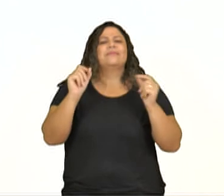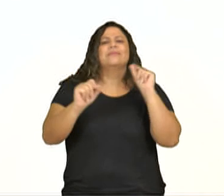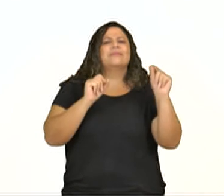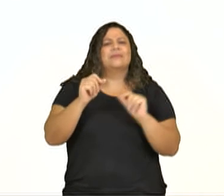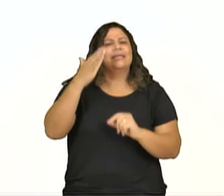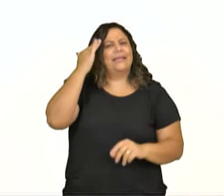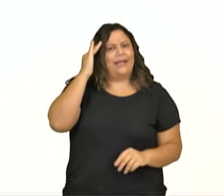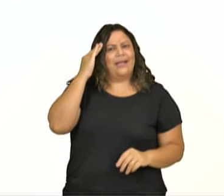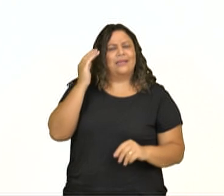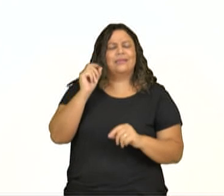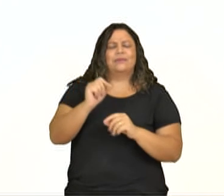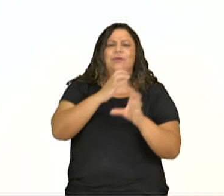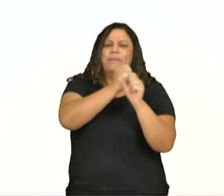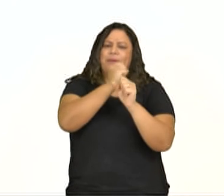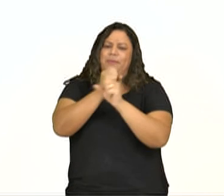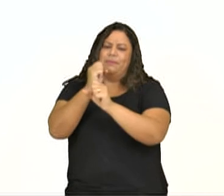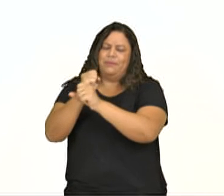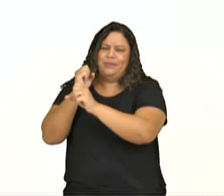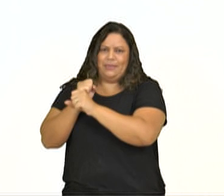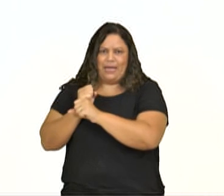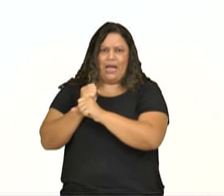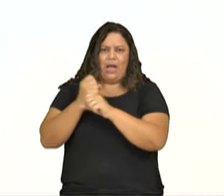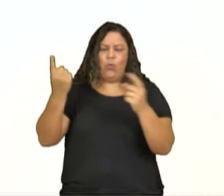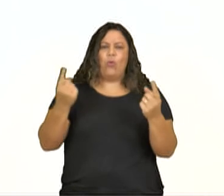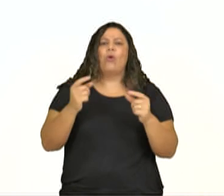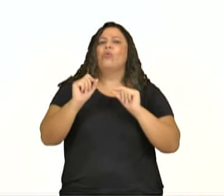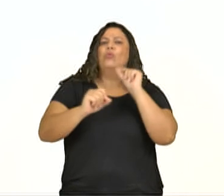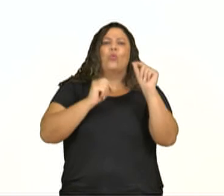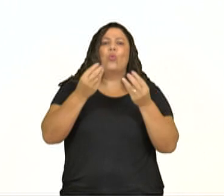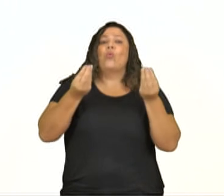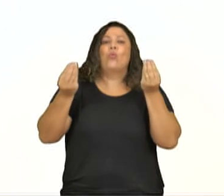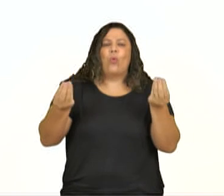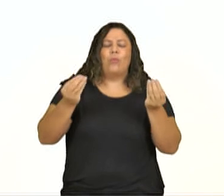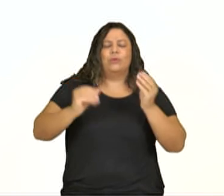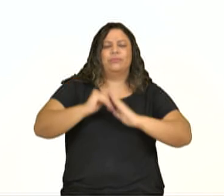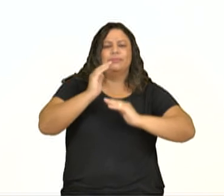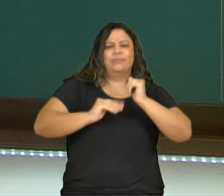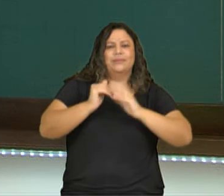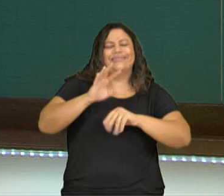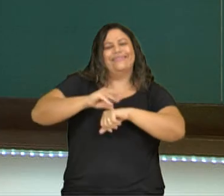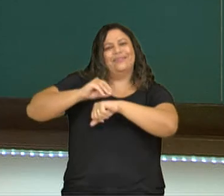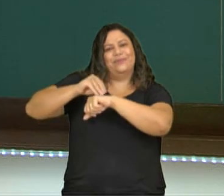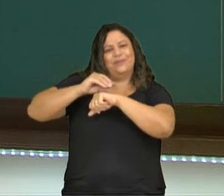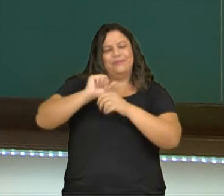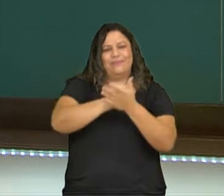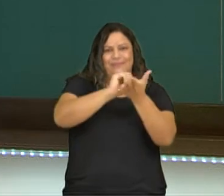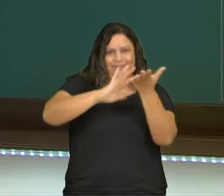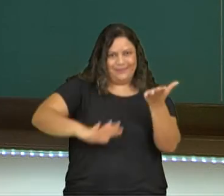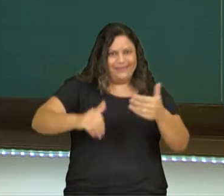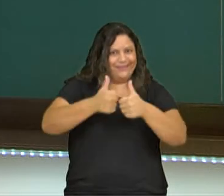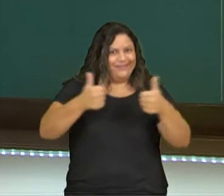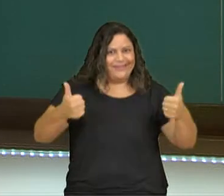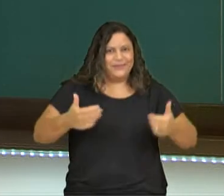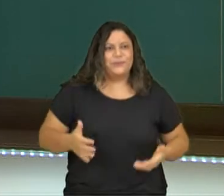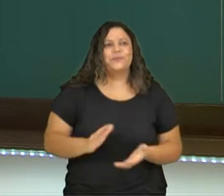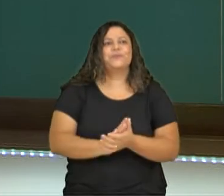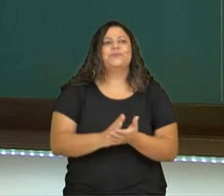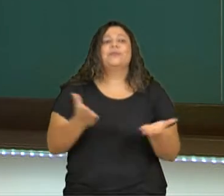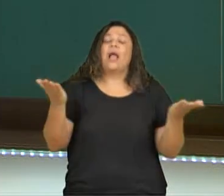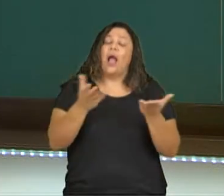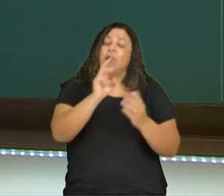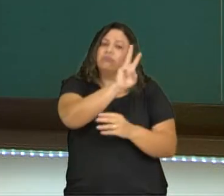entendemos como realizar o cálculo com rendimento e o cálculo com pureza e praticamos o conhecimento por meio de atividade, certo? Aqui